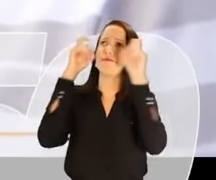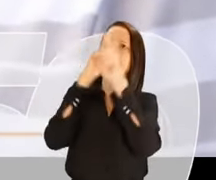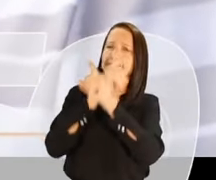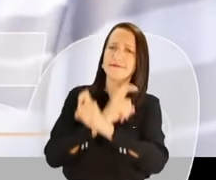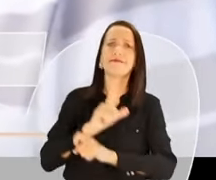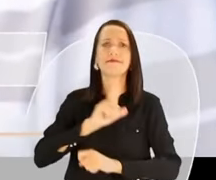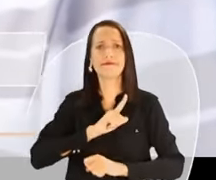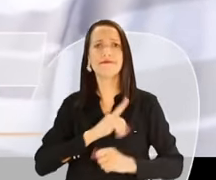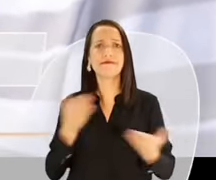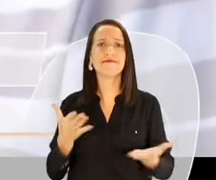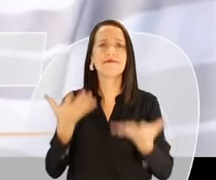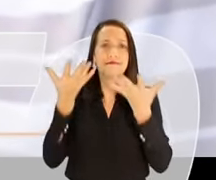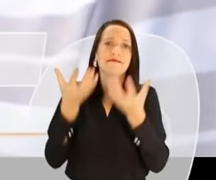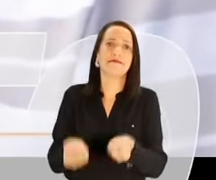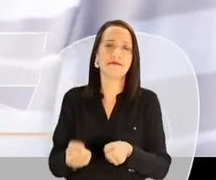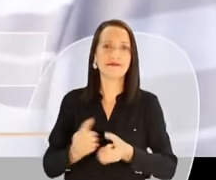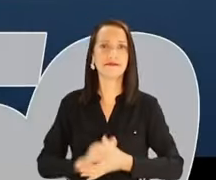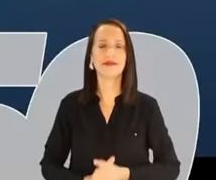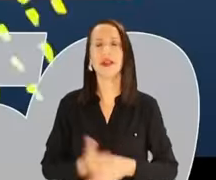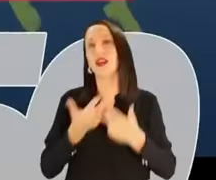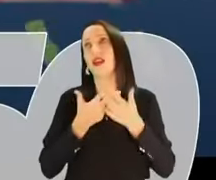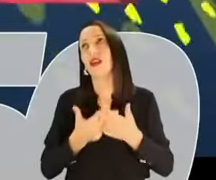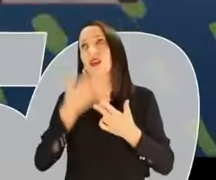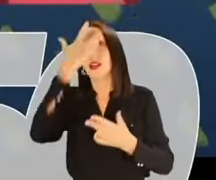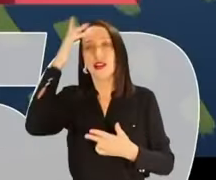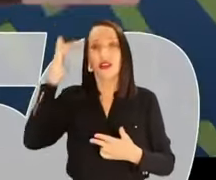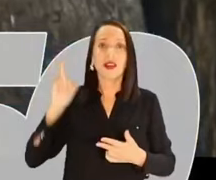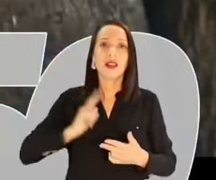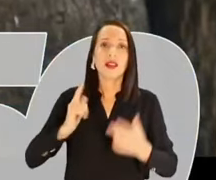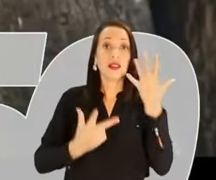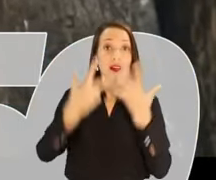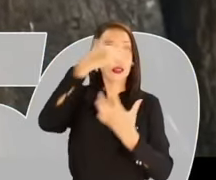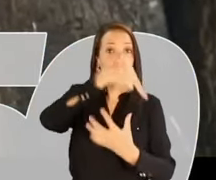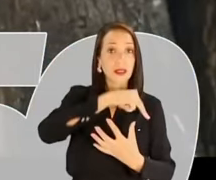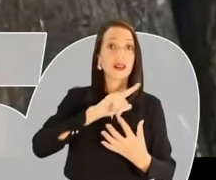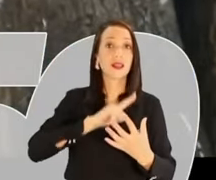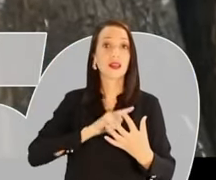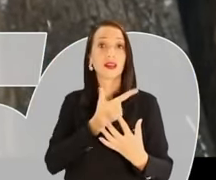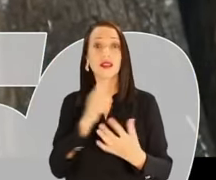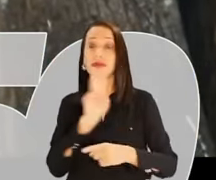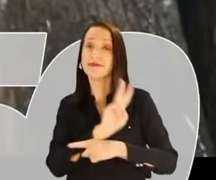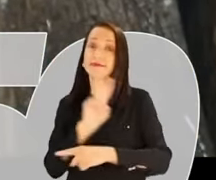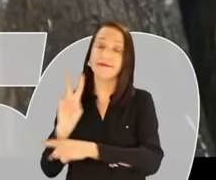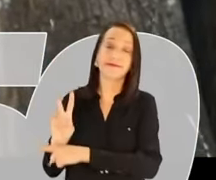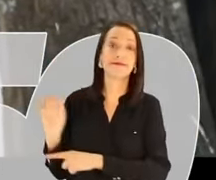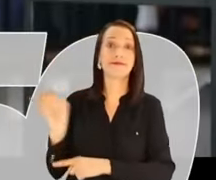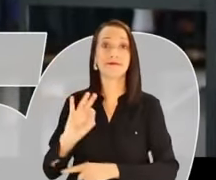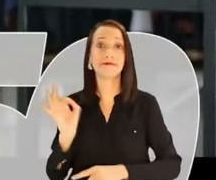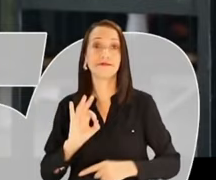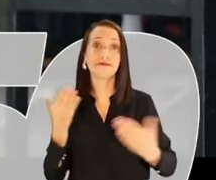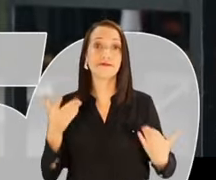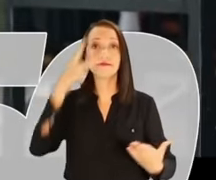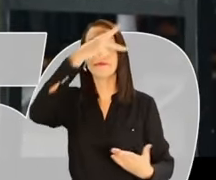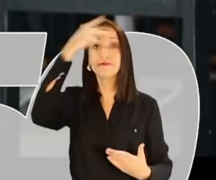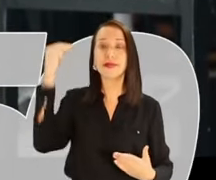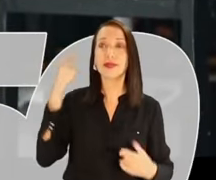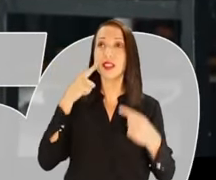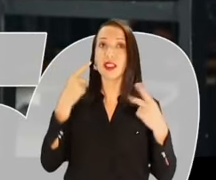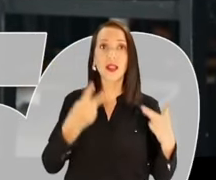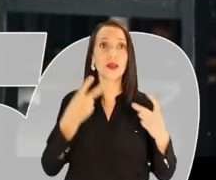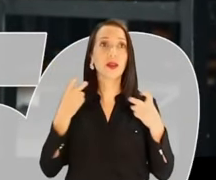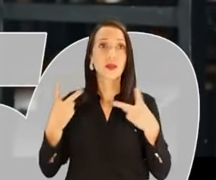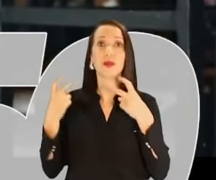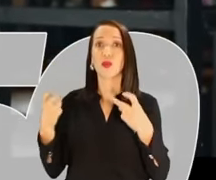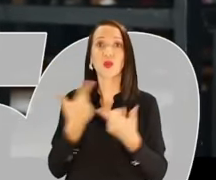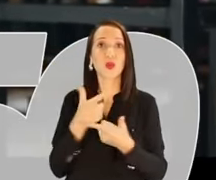tem uma dificuldade muito grande de ser aceito isso. Paciência, né, pessoal? Não podou as árvores, não tem esse cuidado. A prefeitura, a